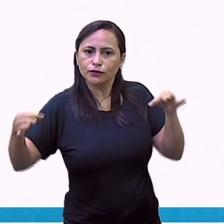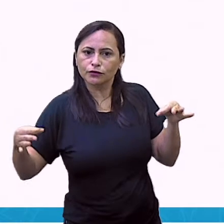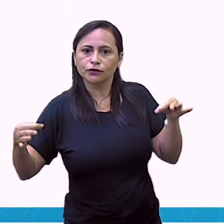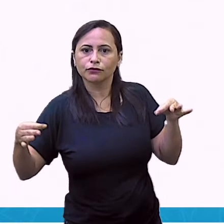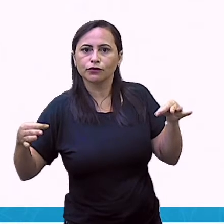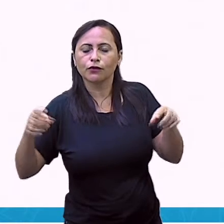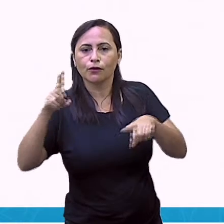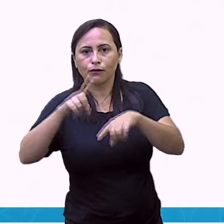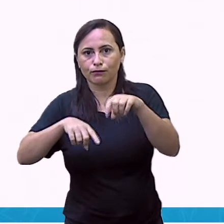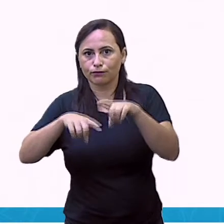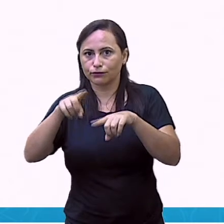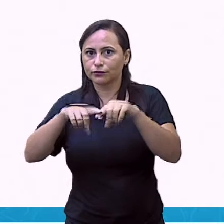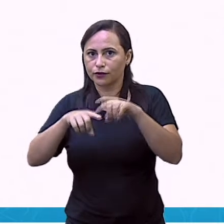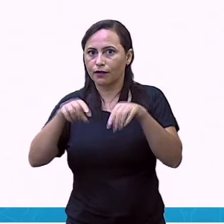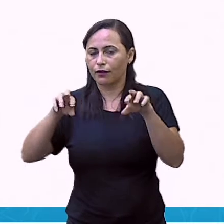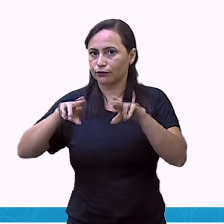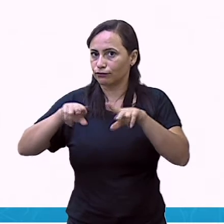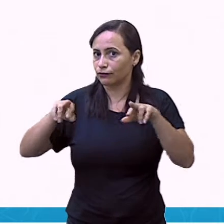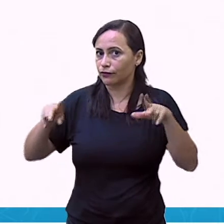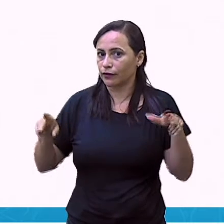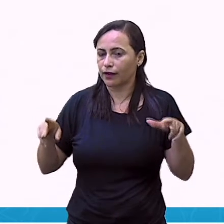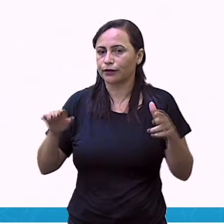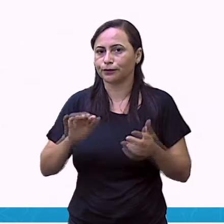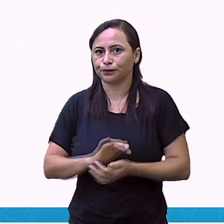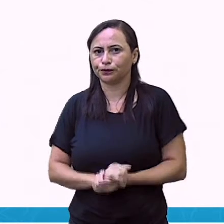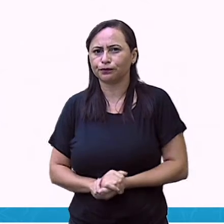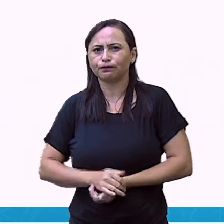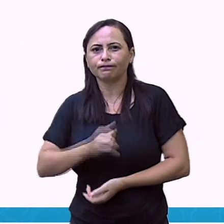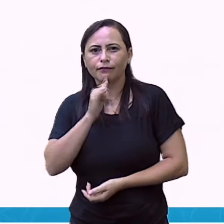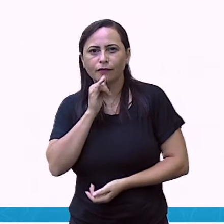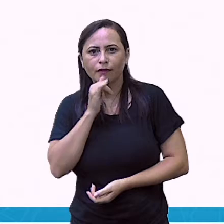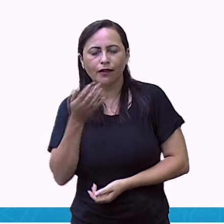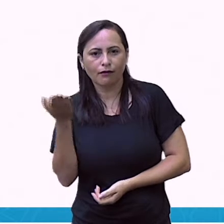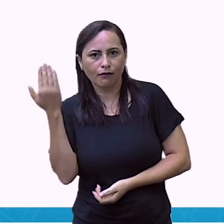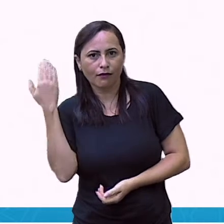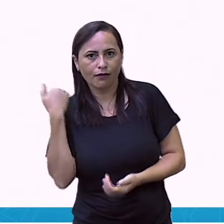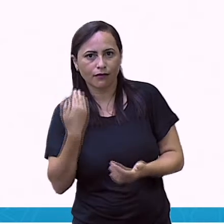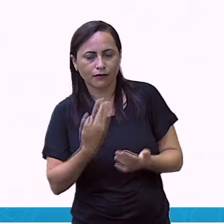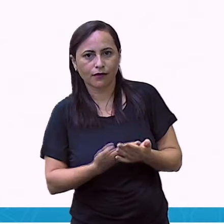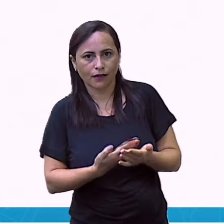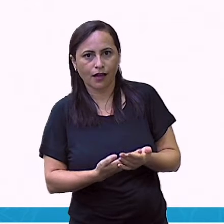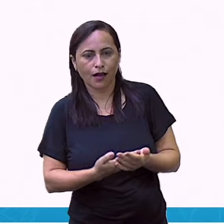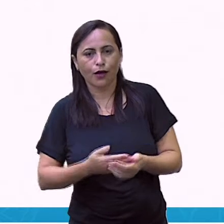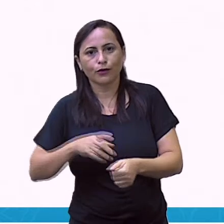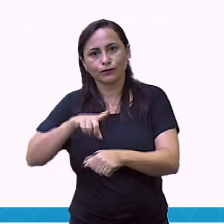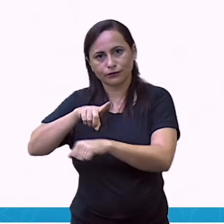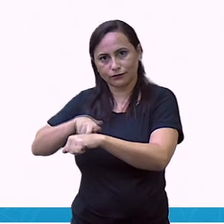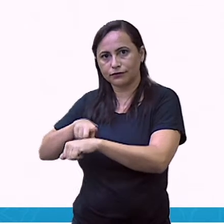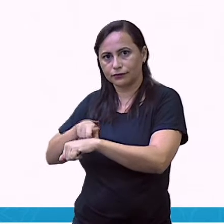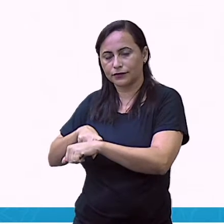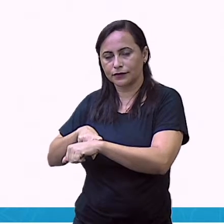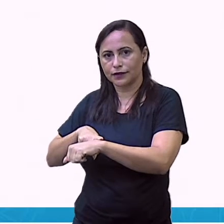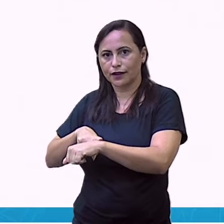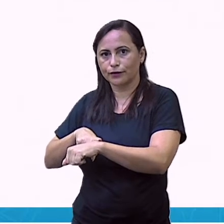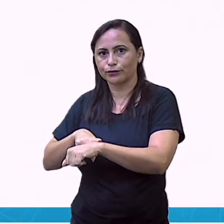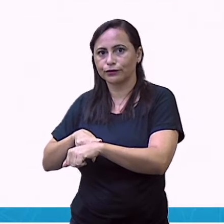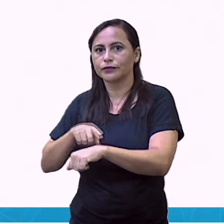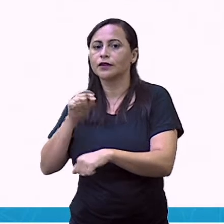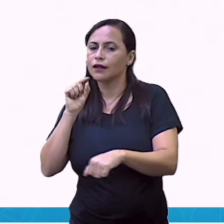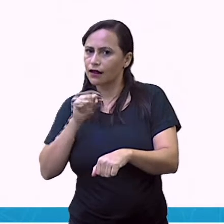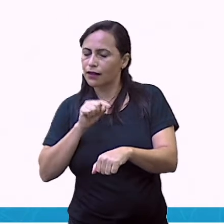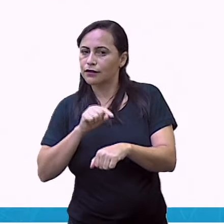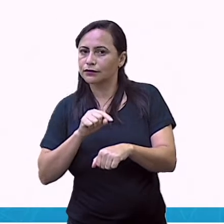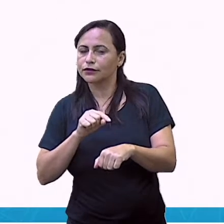algum instrumento de medida. Um exemplo que eu dei lá no início da nossa aula, o relógio. O relógio é um instrumento